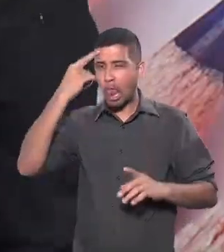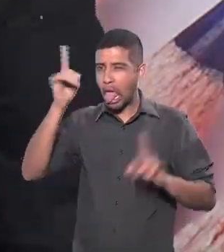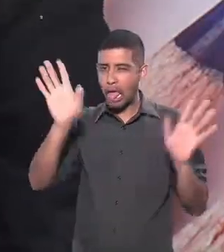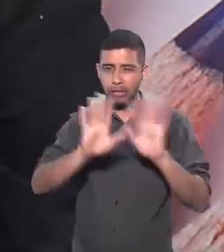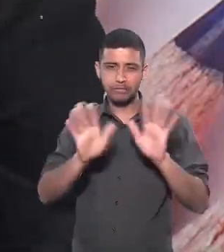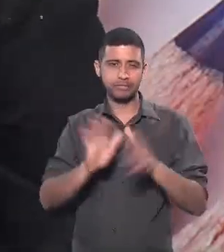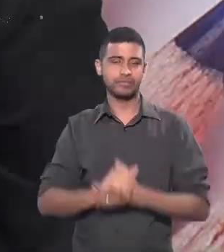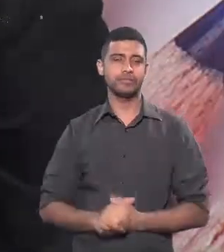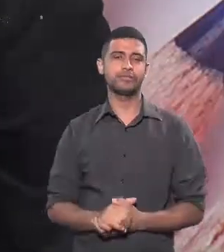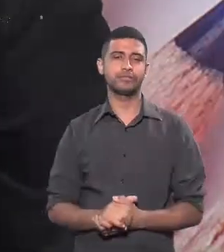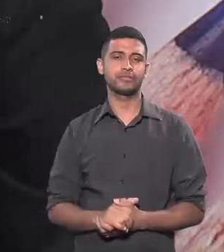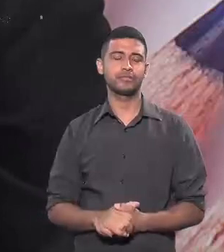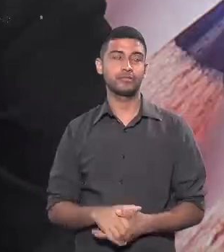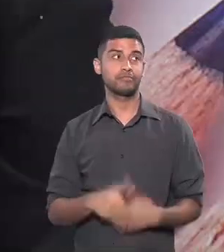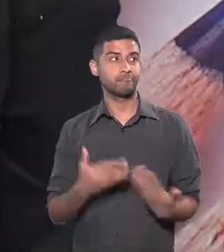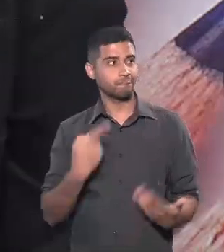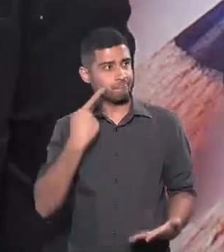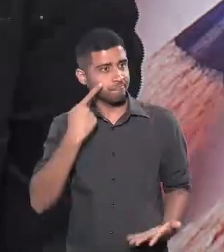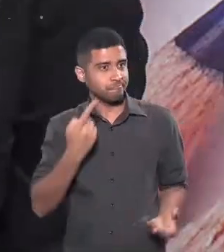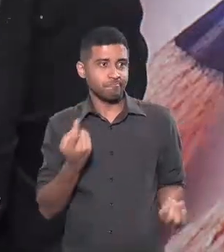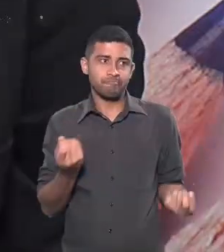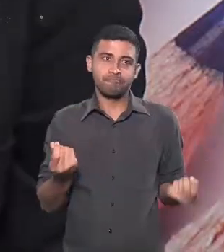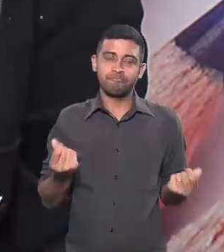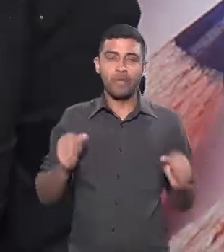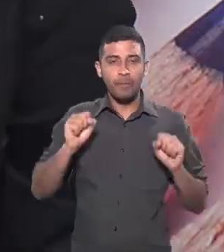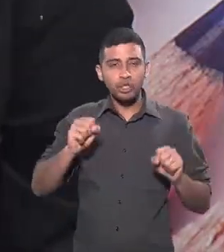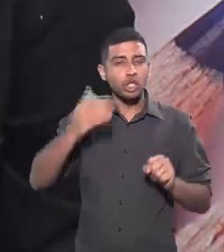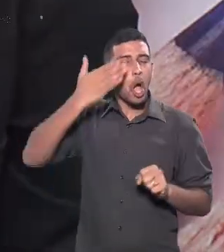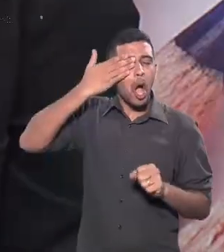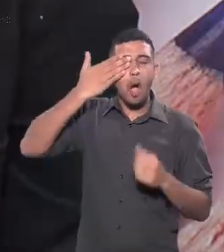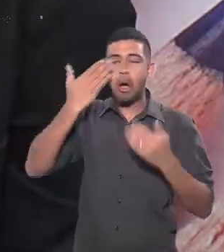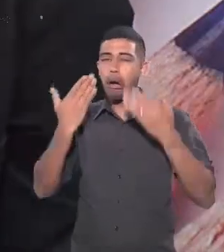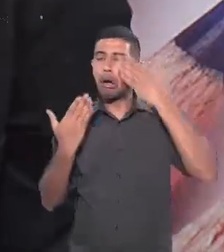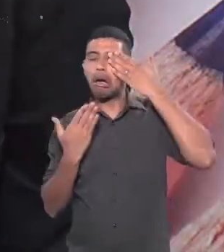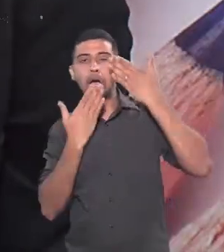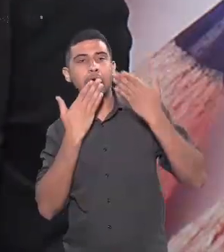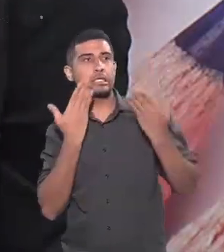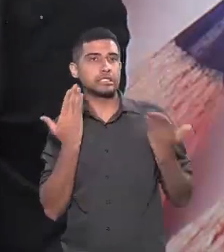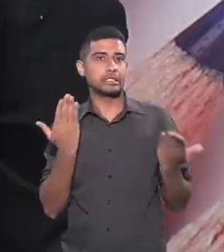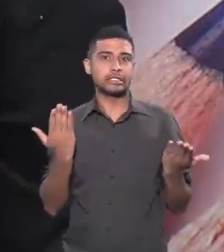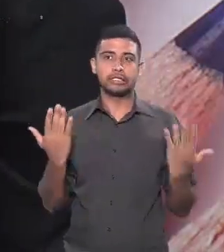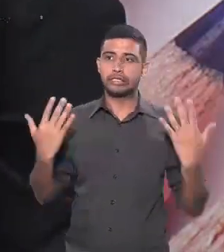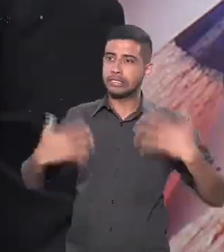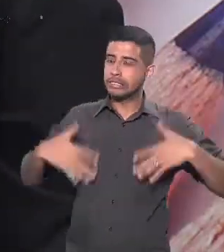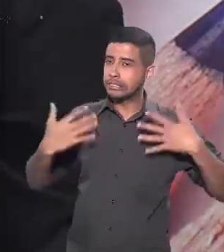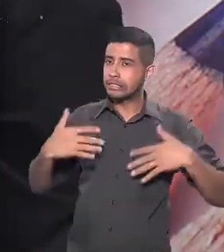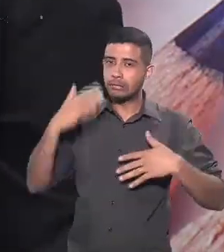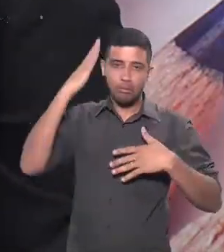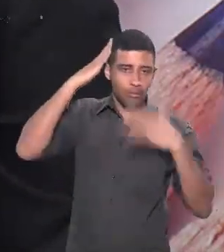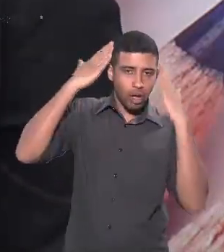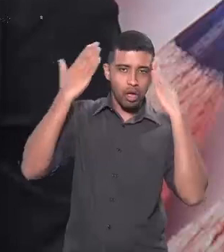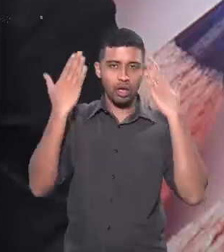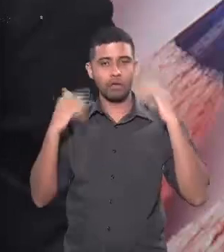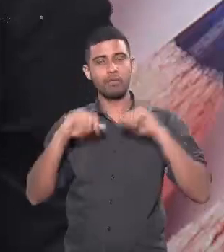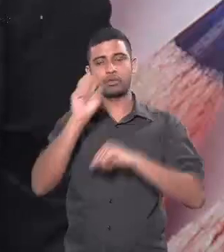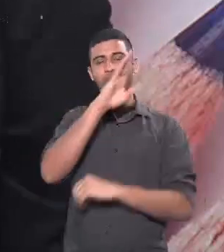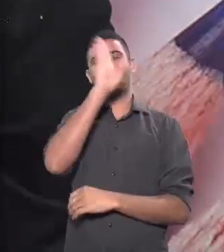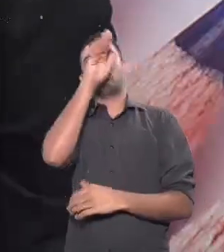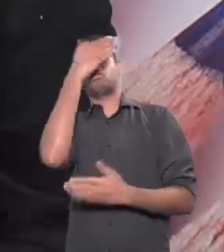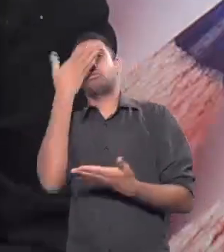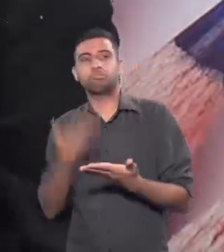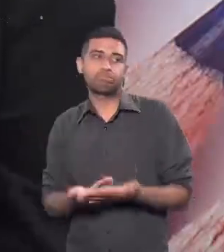vai só falando assim, você sabe. Mas quer dizer, uma coisa que poderia ser no olho, poderia ser em algum ponto da cabeça